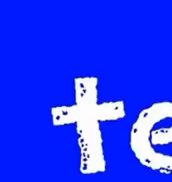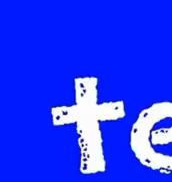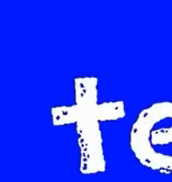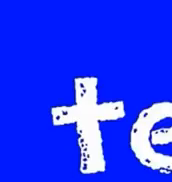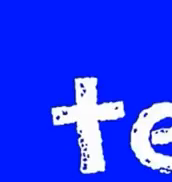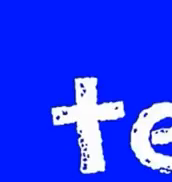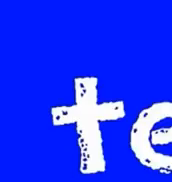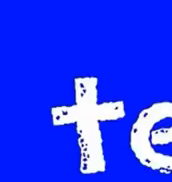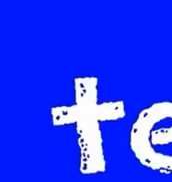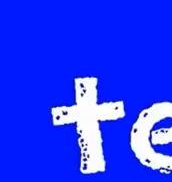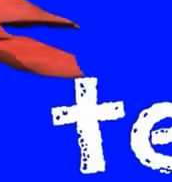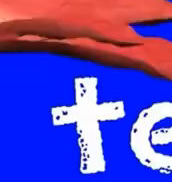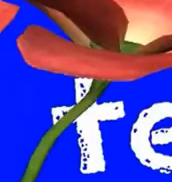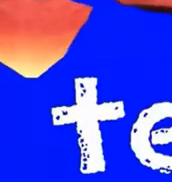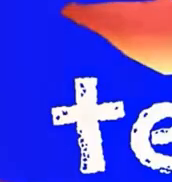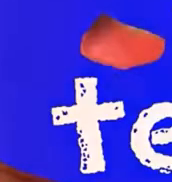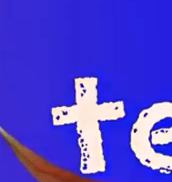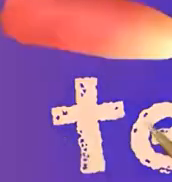Ten.